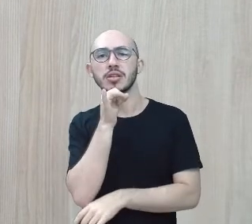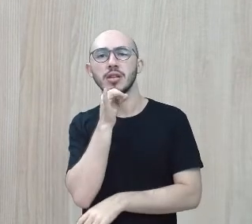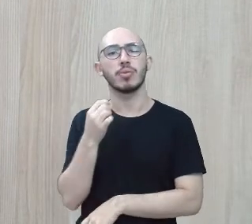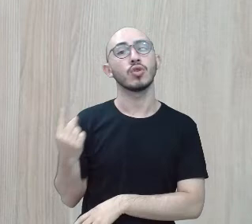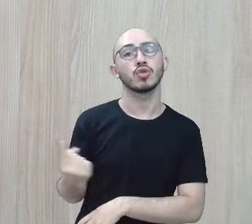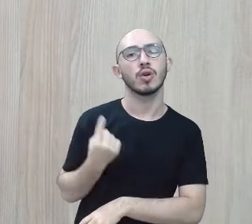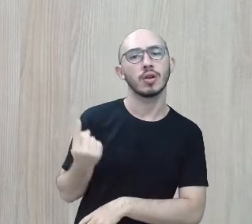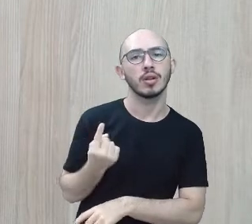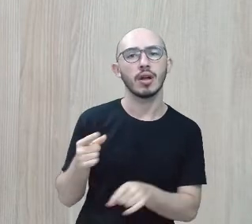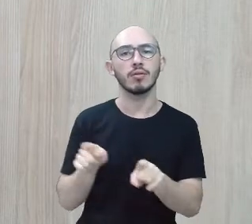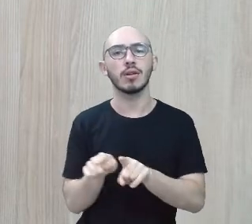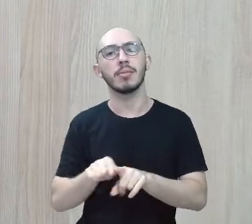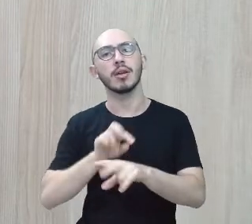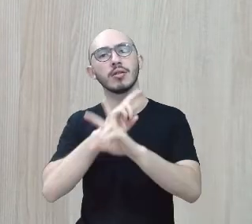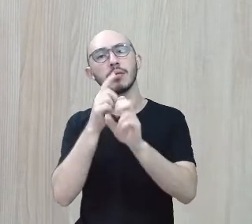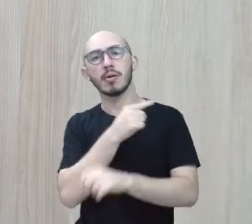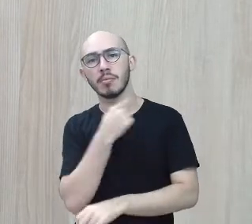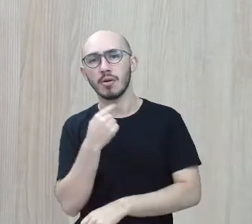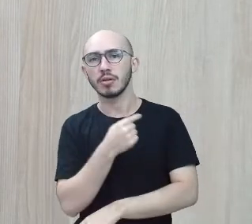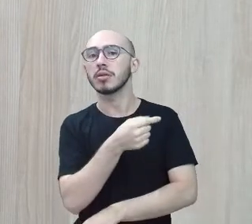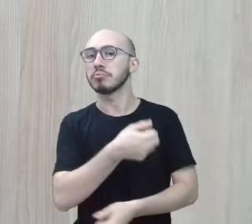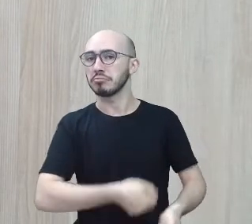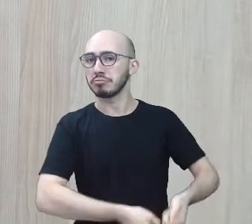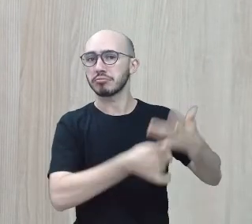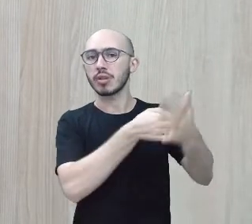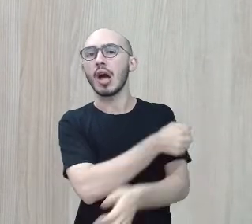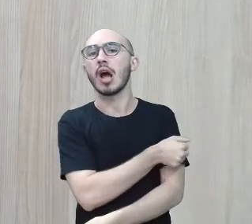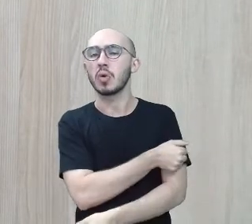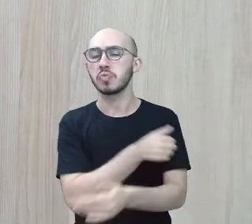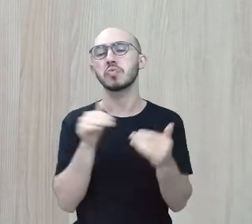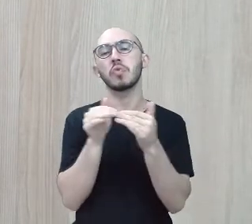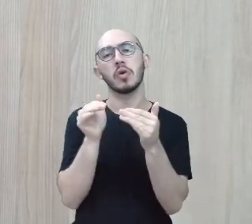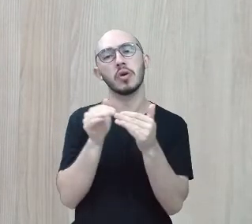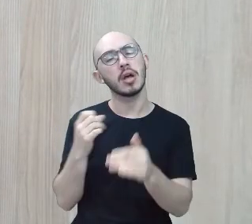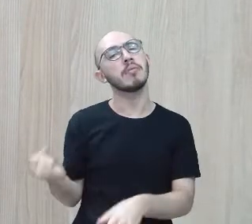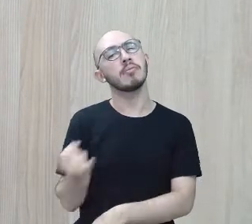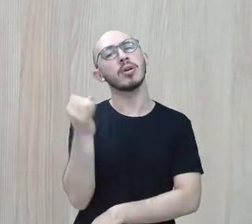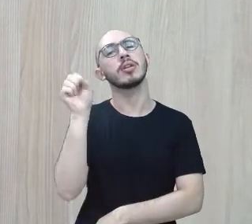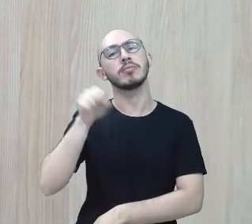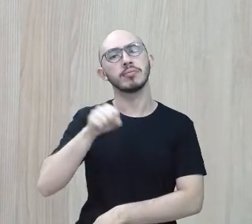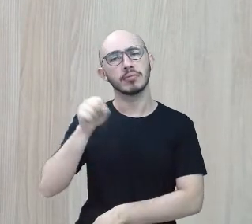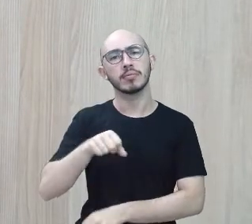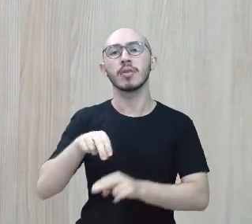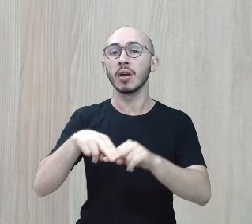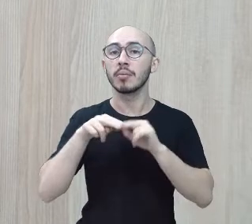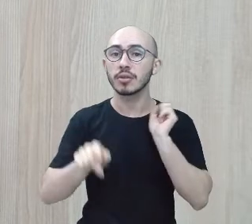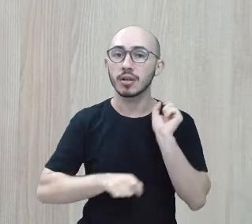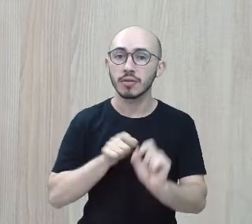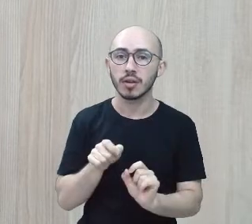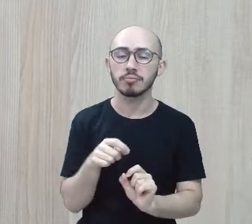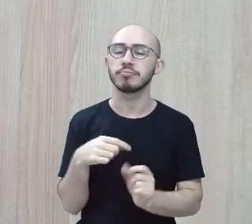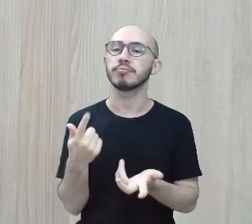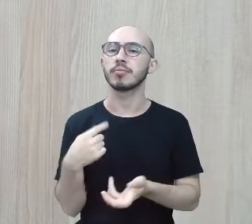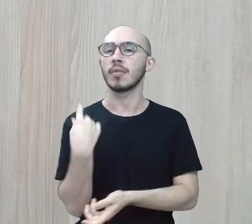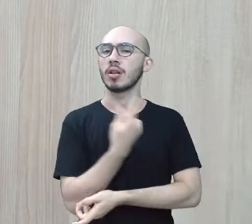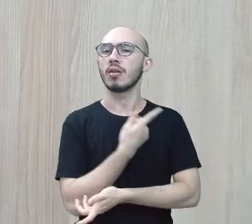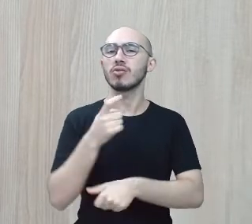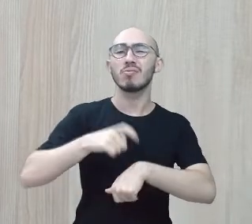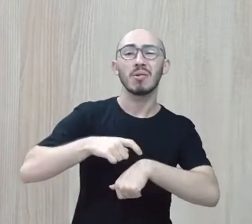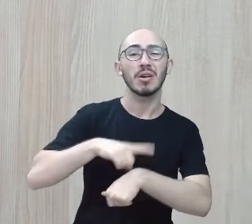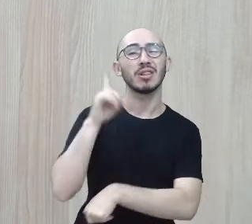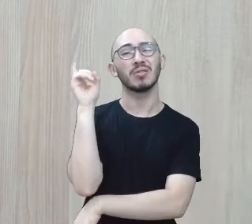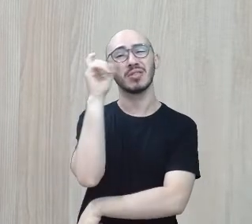a morte. Eles concordaram comigo, disseram que sim. E é importante por quê? É importante porque quando a gente passa por um